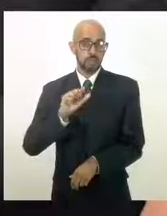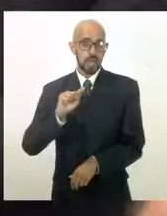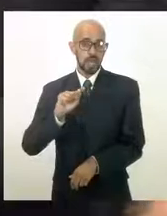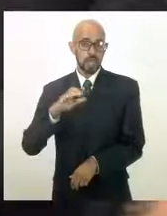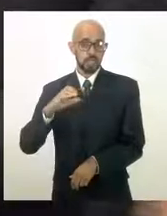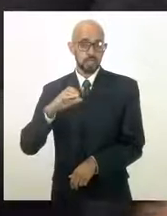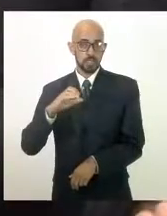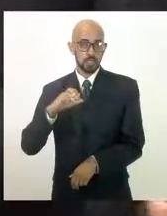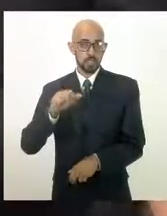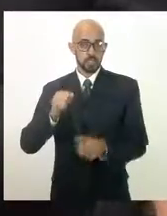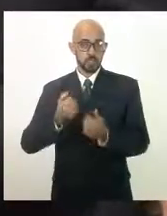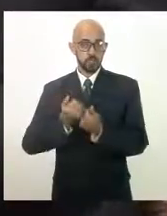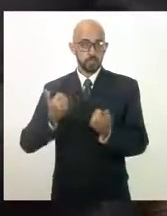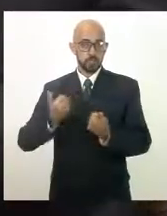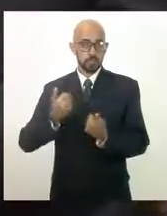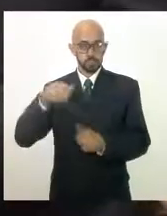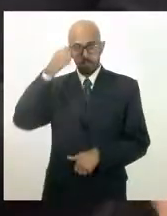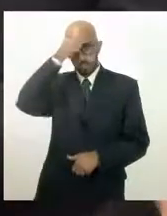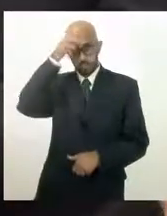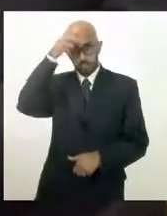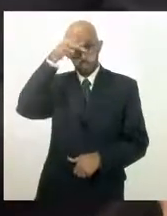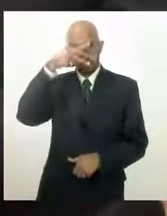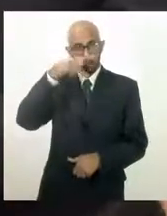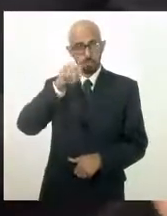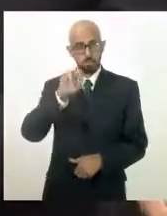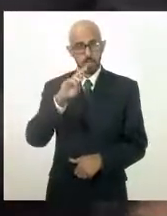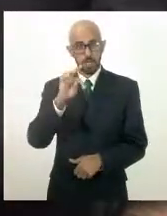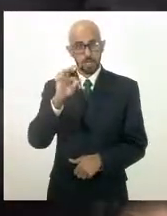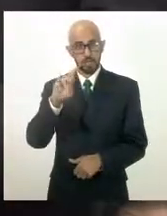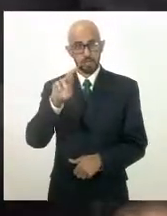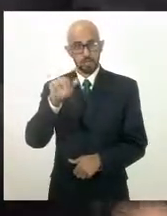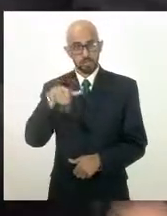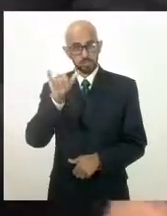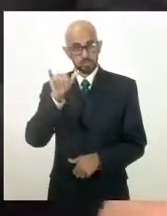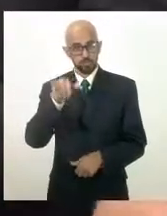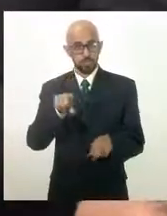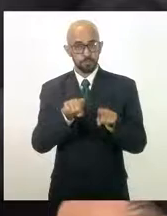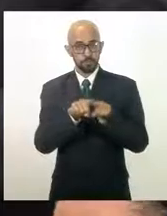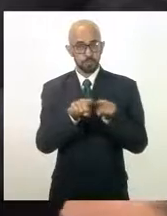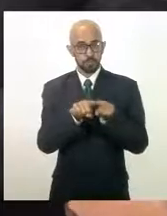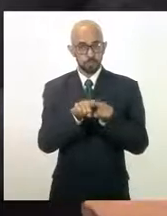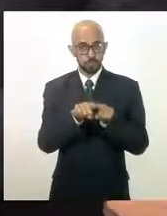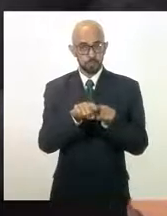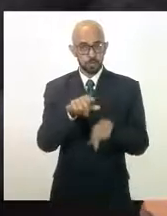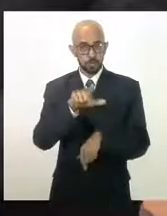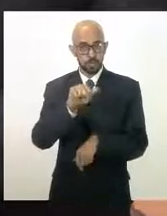vice-prefeito de Paraty, nosso amigo André Lazzaroni, também ex-deputado aqui da casa,